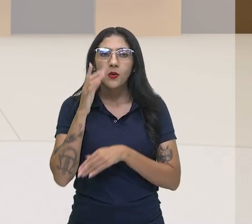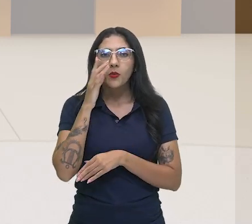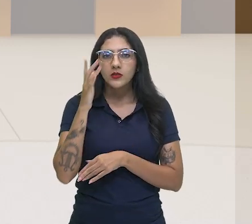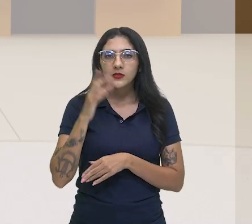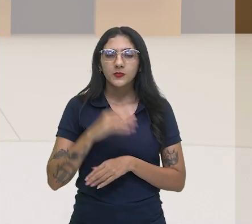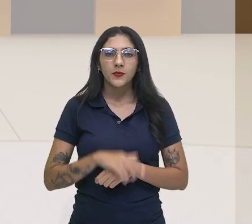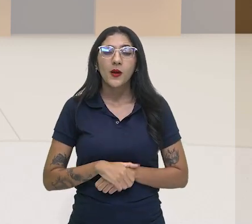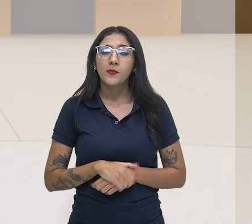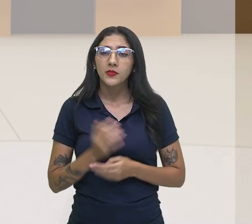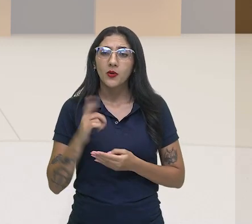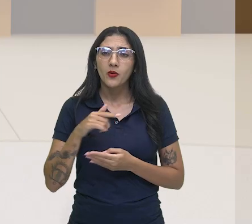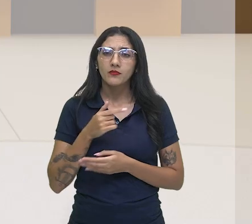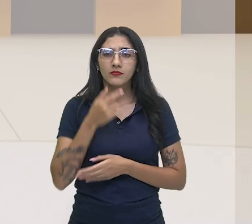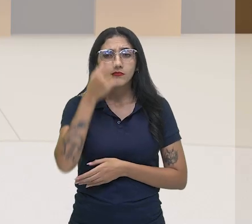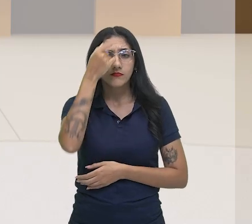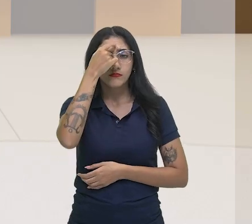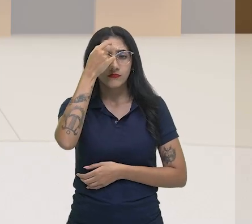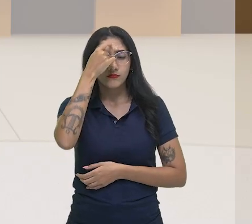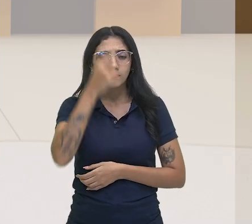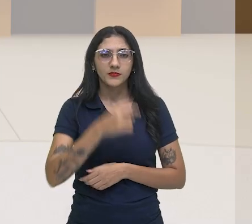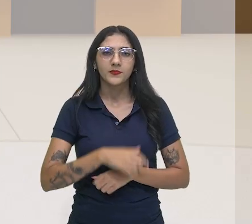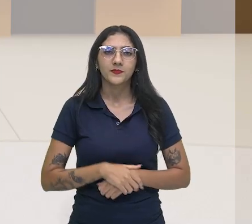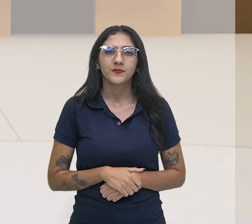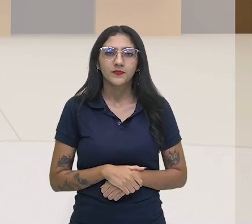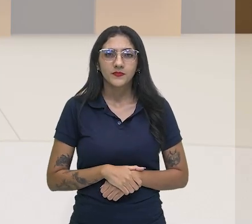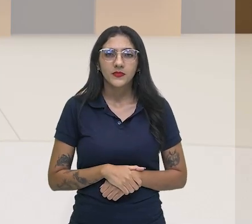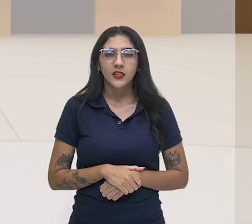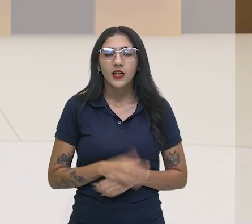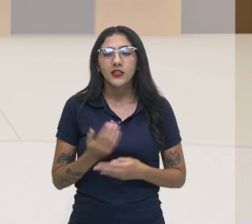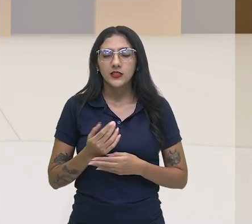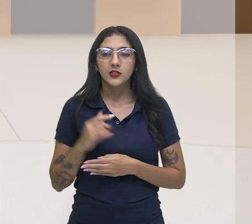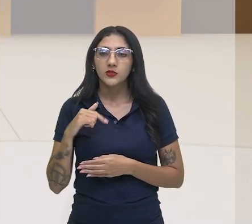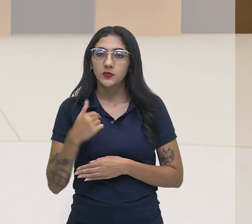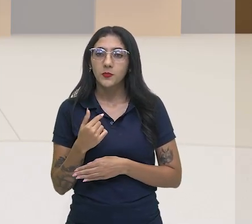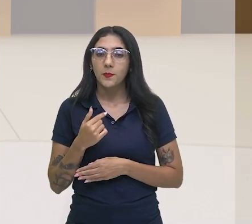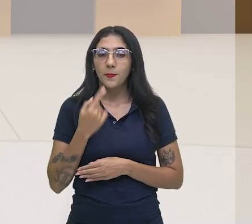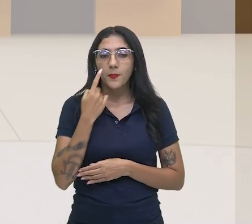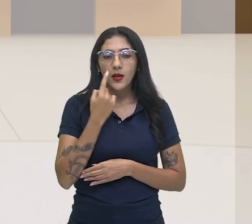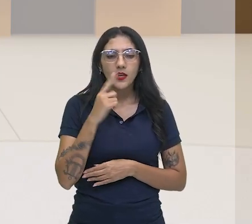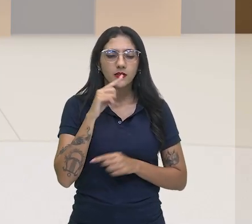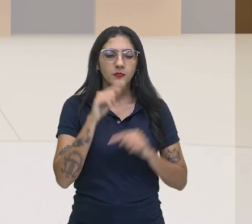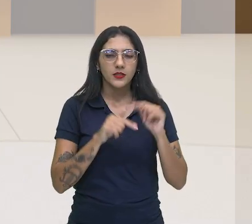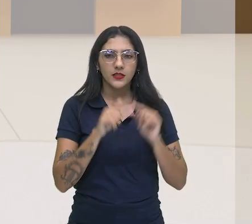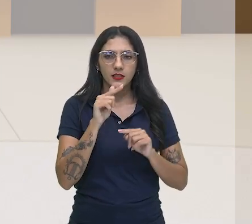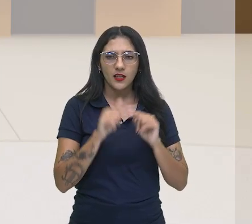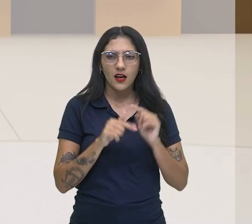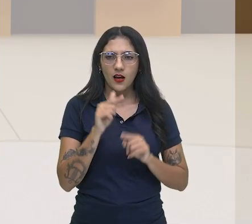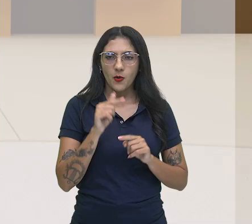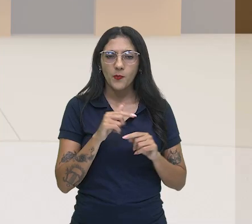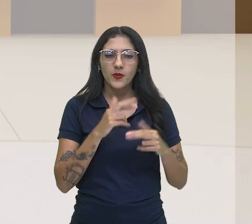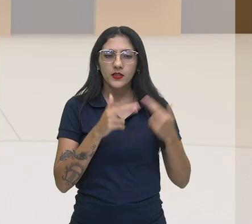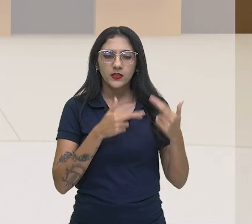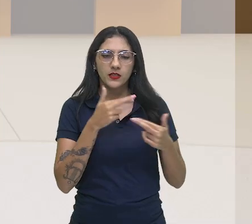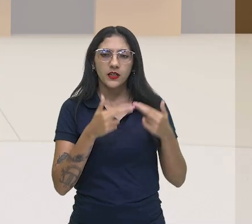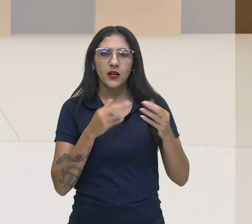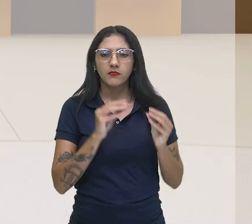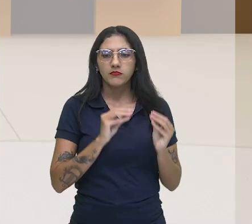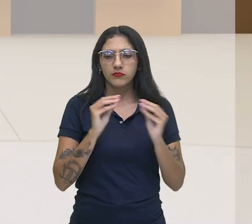uma conscientização da gente pegar aquilo que seria descartado e trazer de uma outra